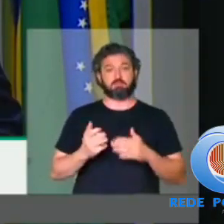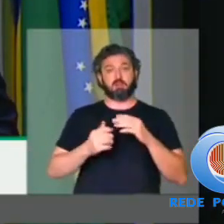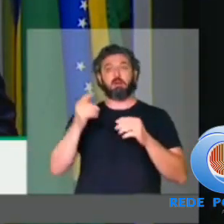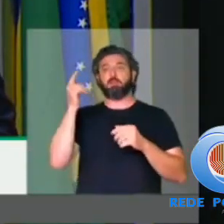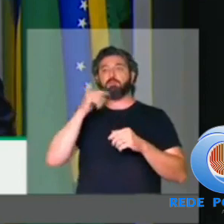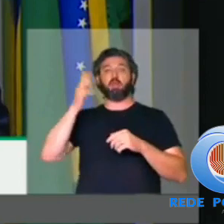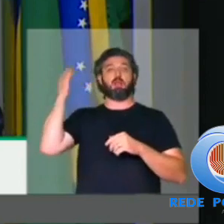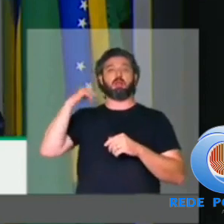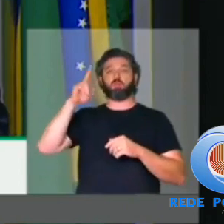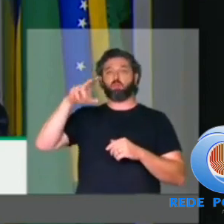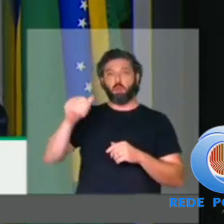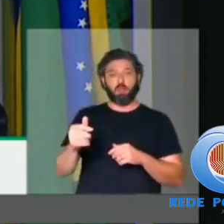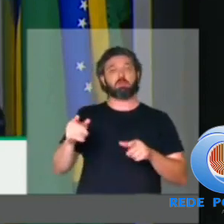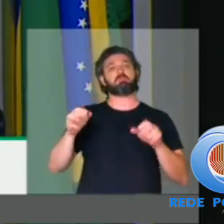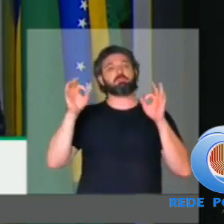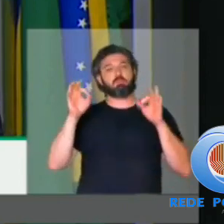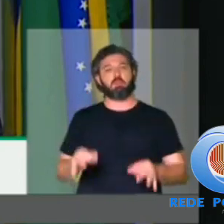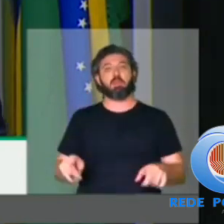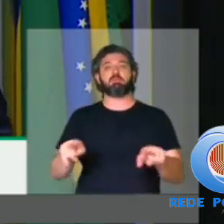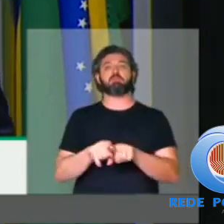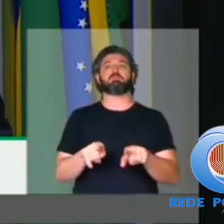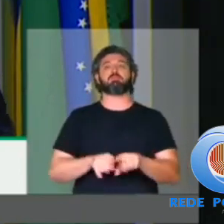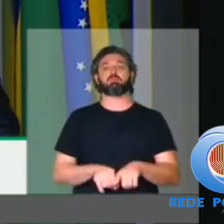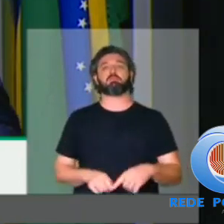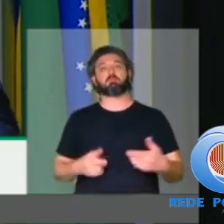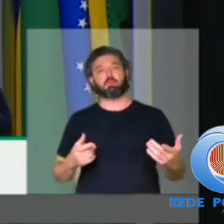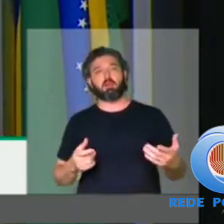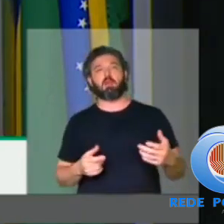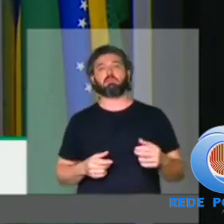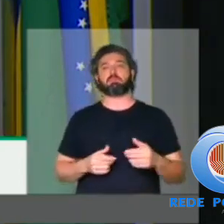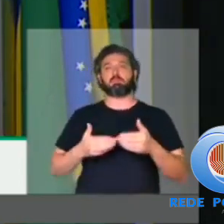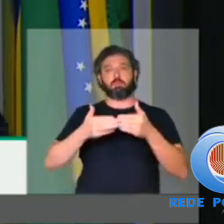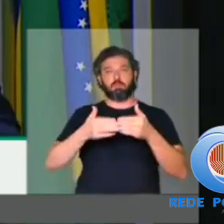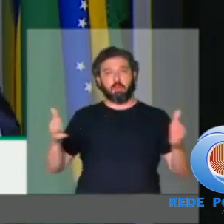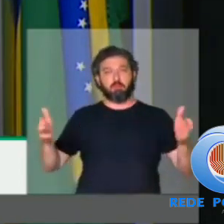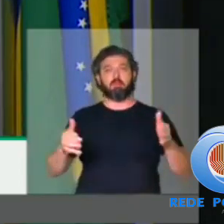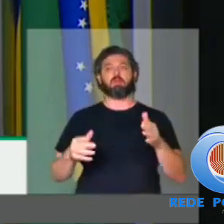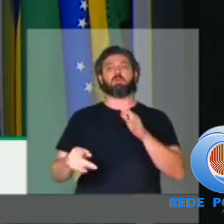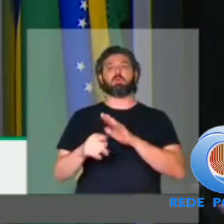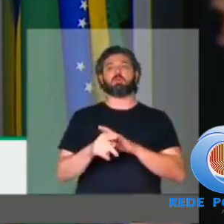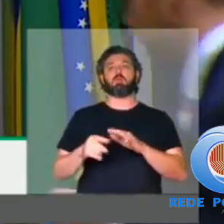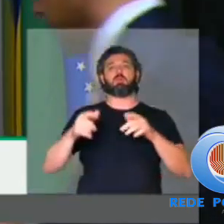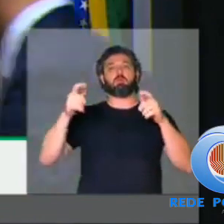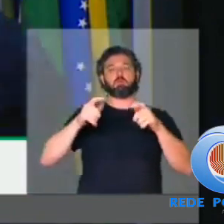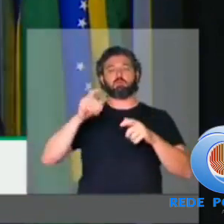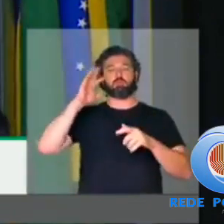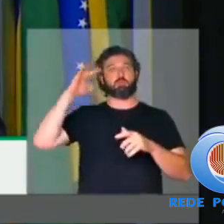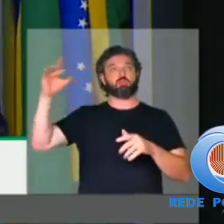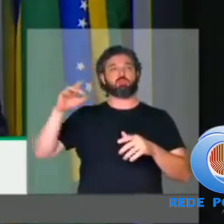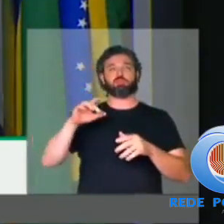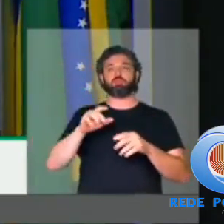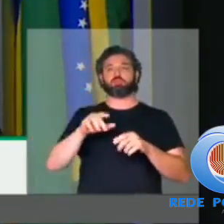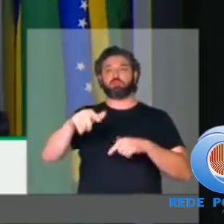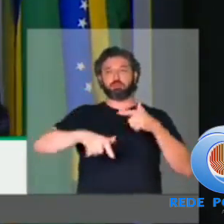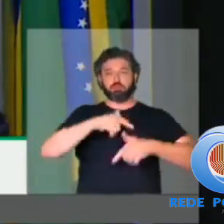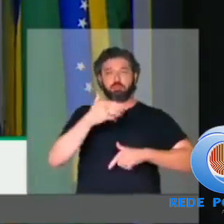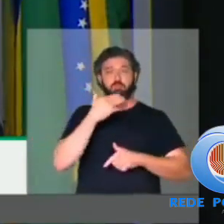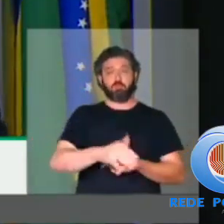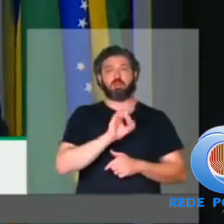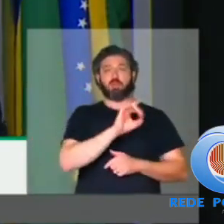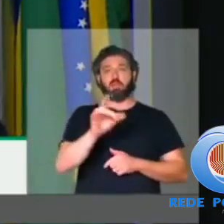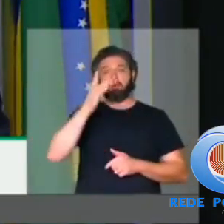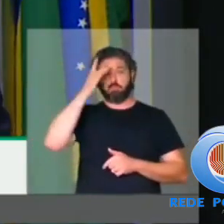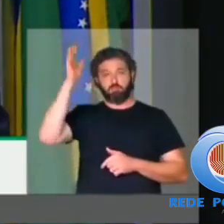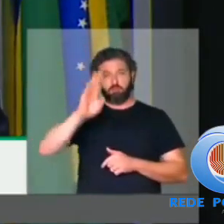que nunca tiveram e, com certeza, a abertura dos postos tão sonhados de trabalho para cada